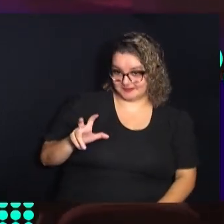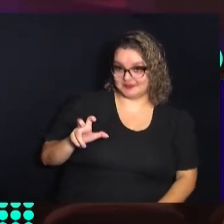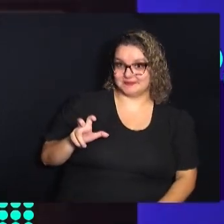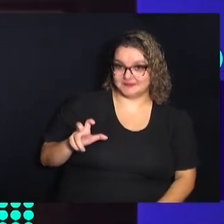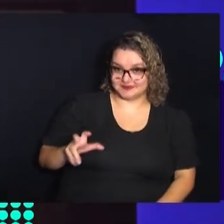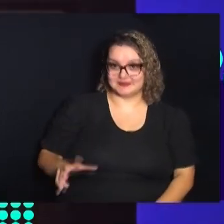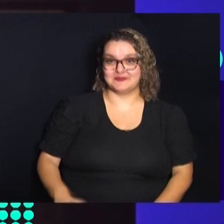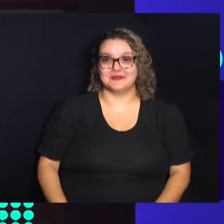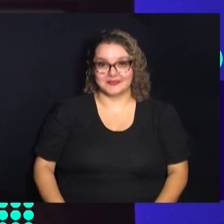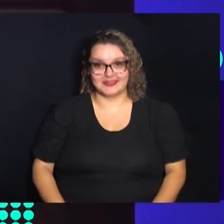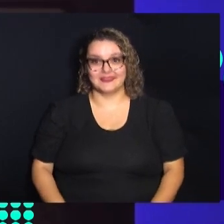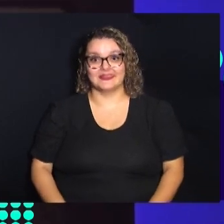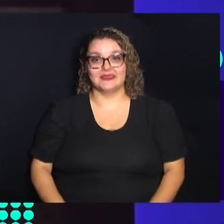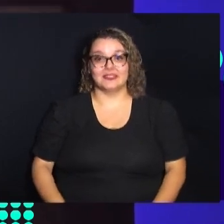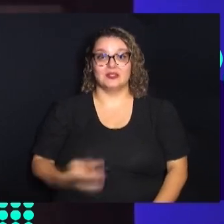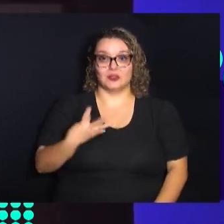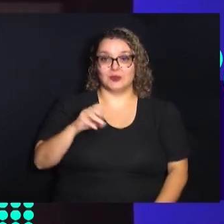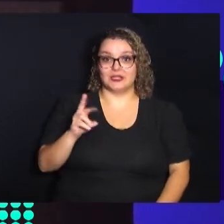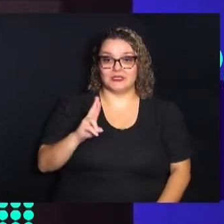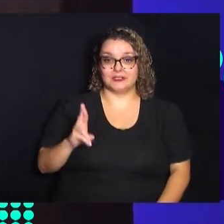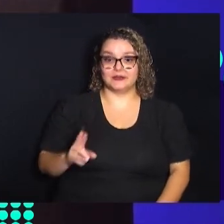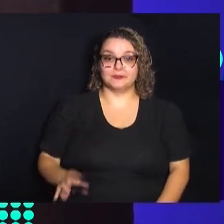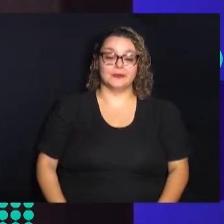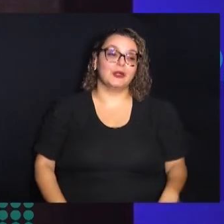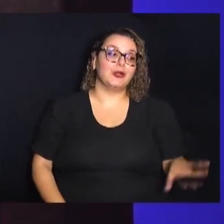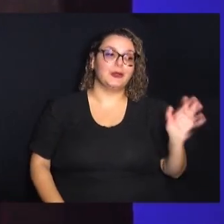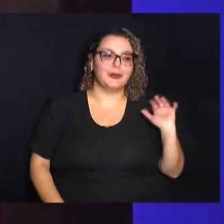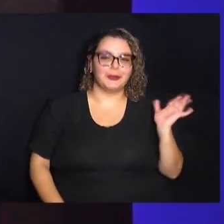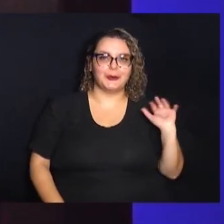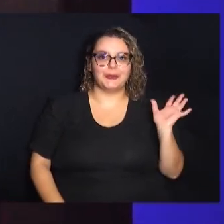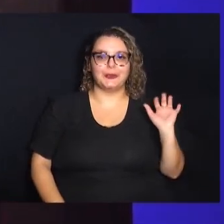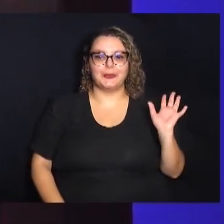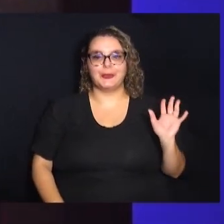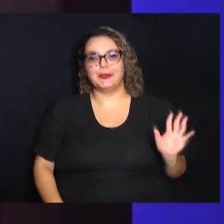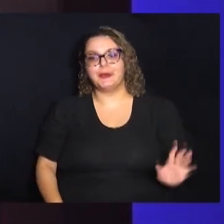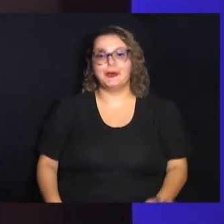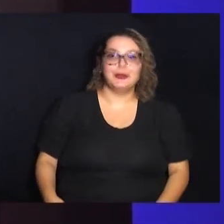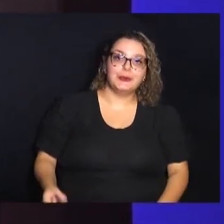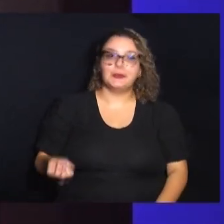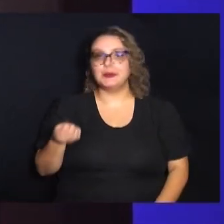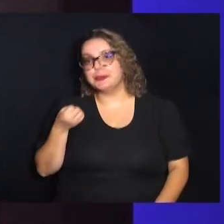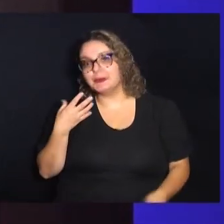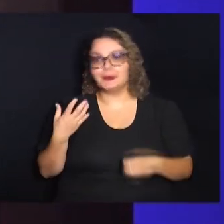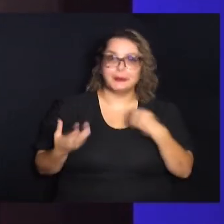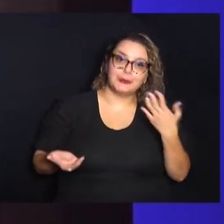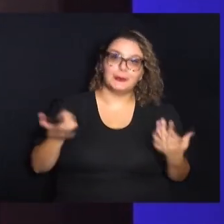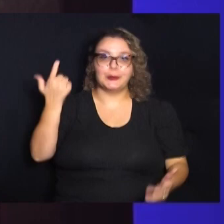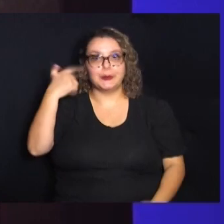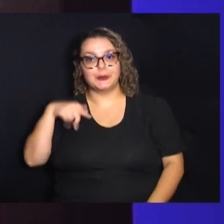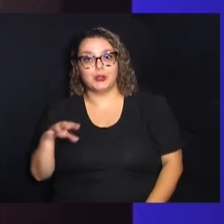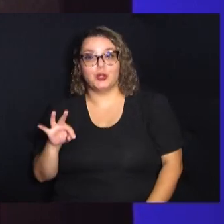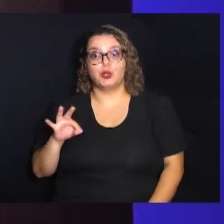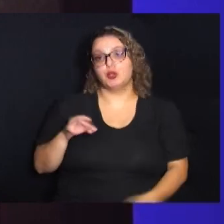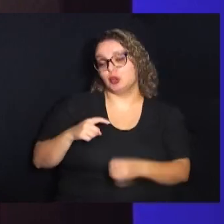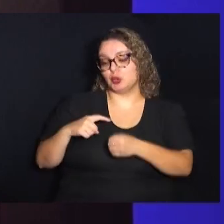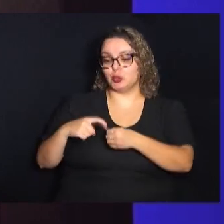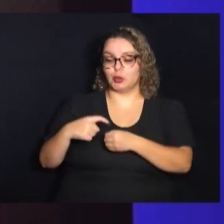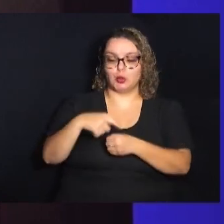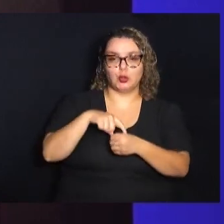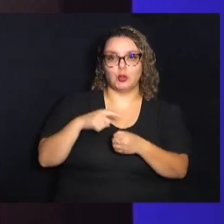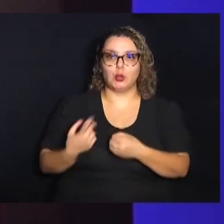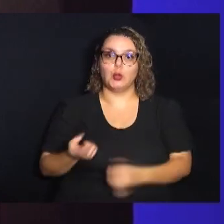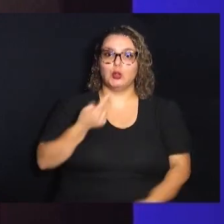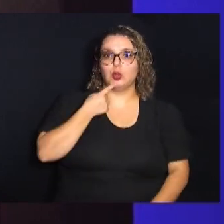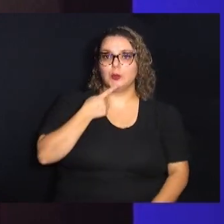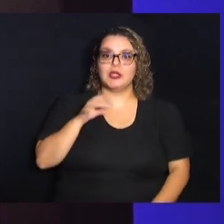Iguatemi, ingressos a partir de R$ 40. Oi, gente, tudo, graças. Eu sou o Tomatinho Cereja,